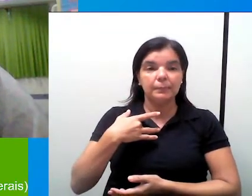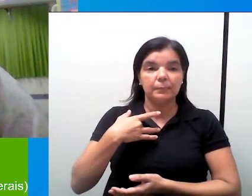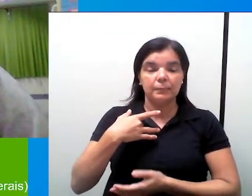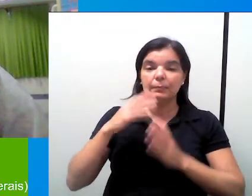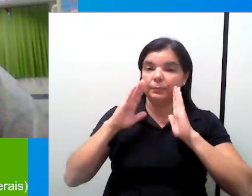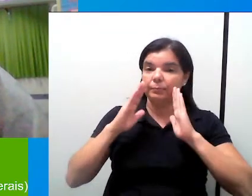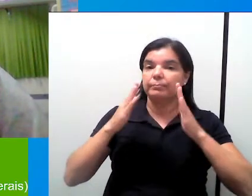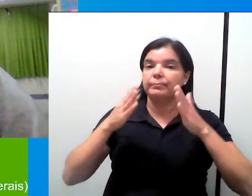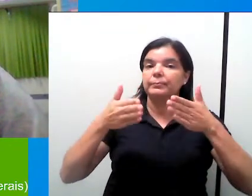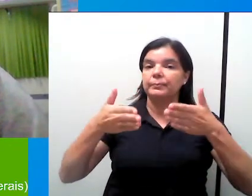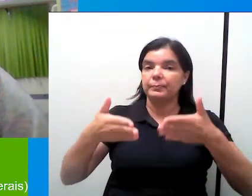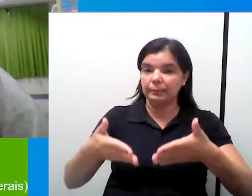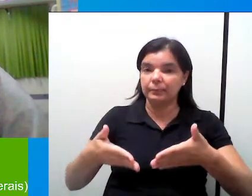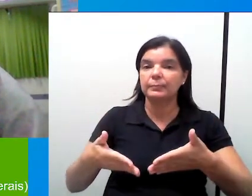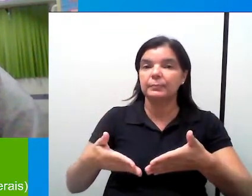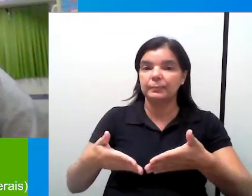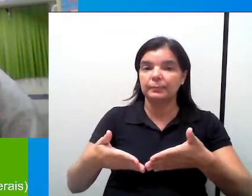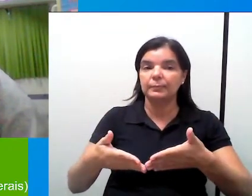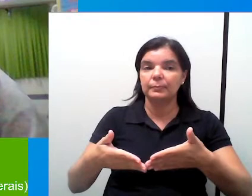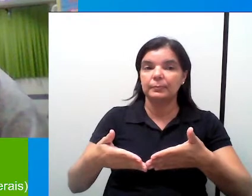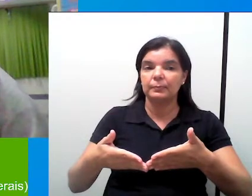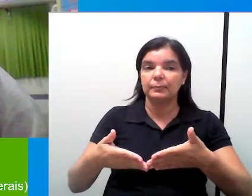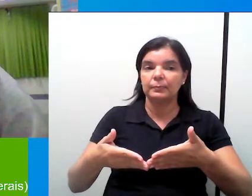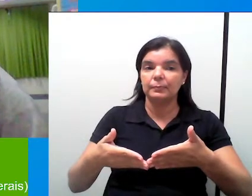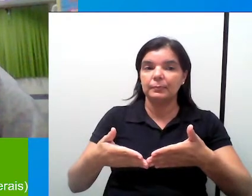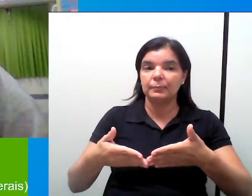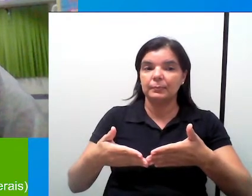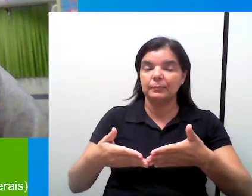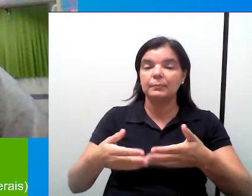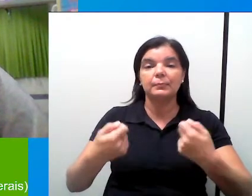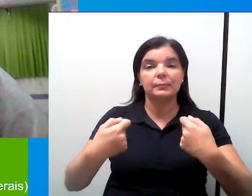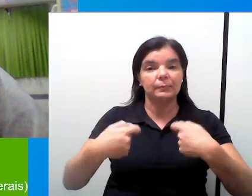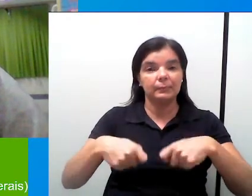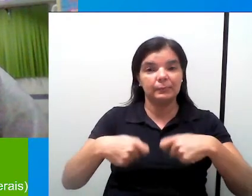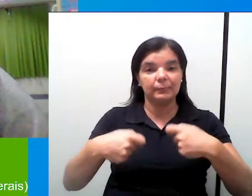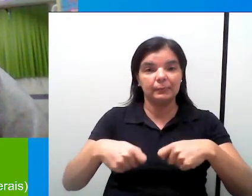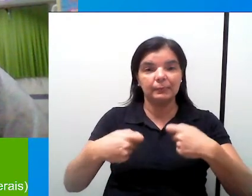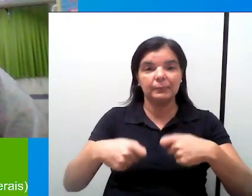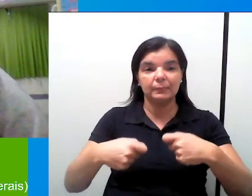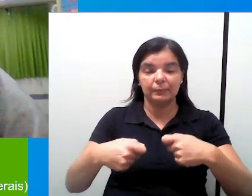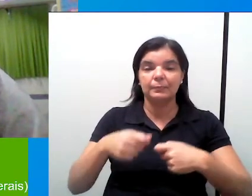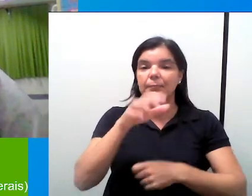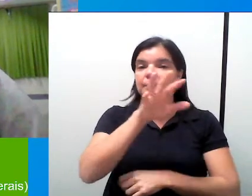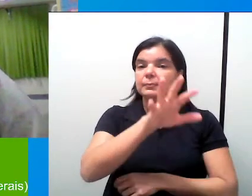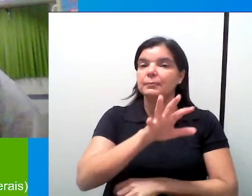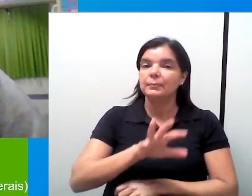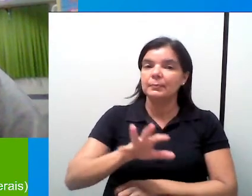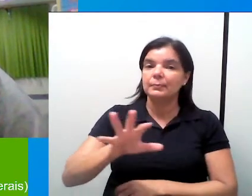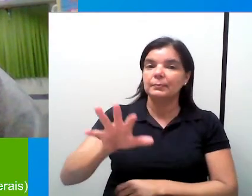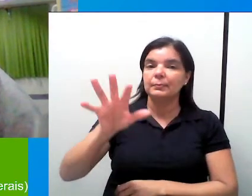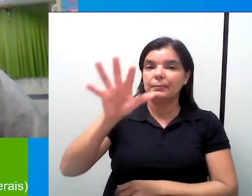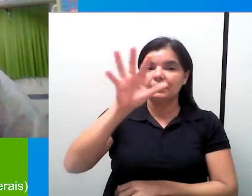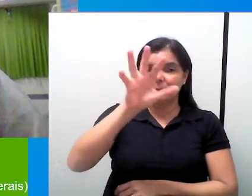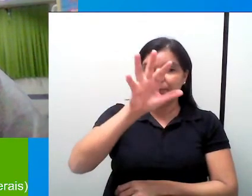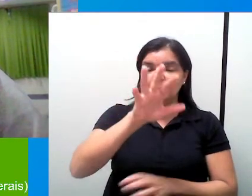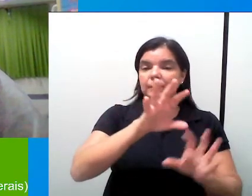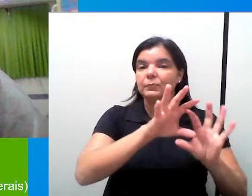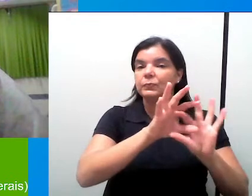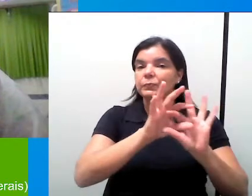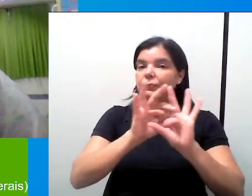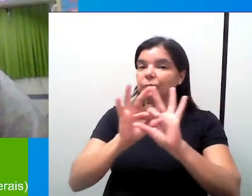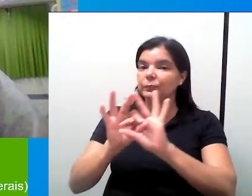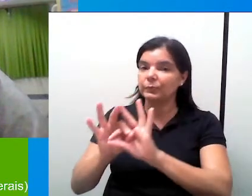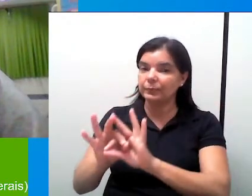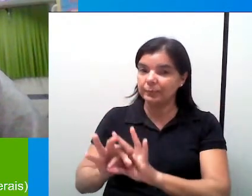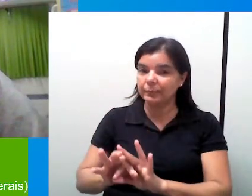furtividades, né, que são as necessidades regionais, a partir do contexto do qual nós